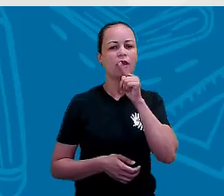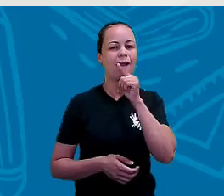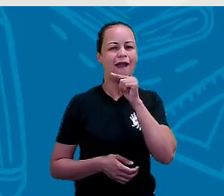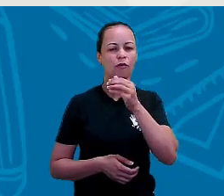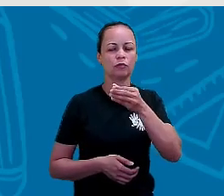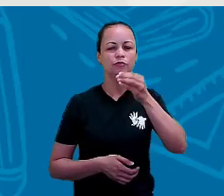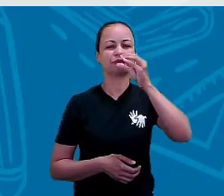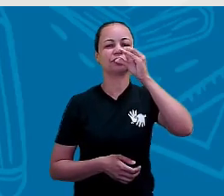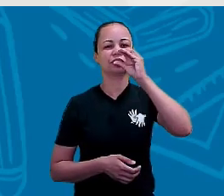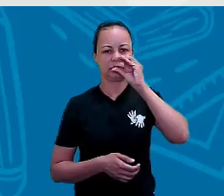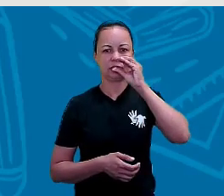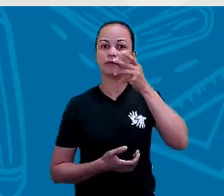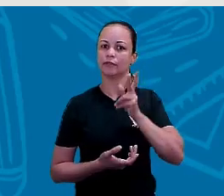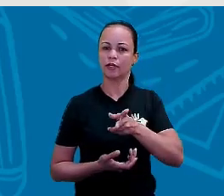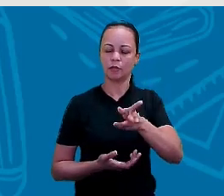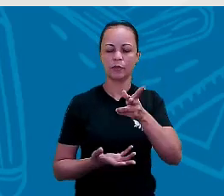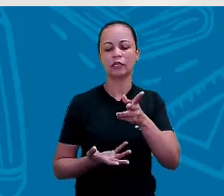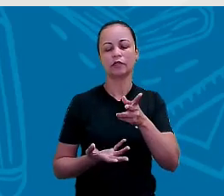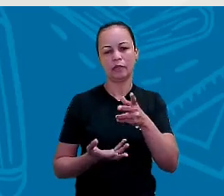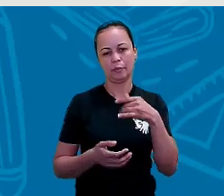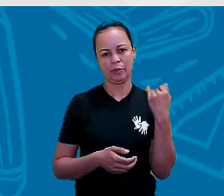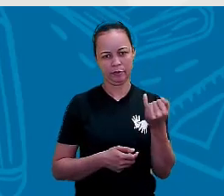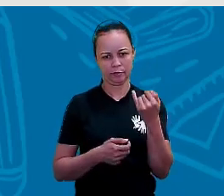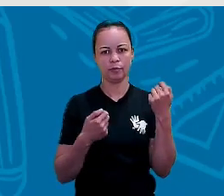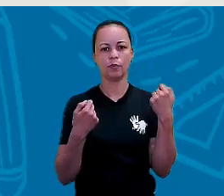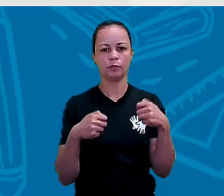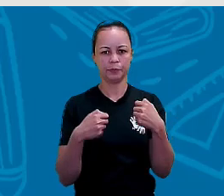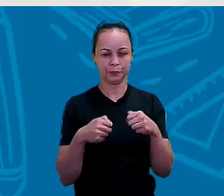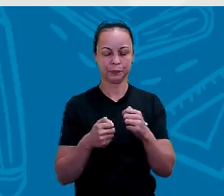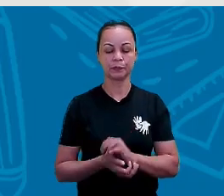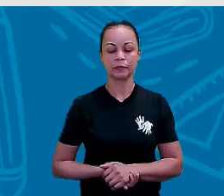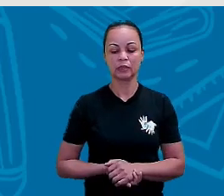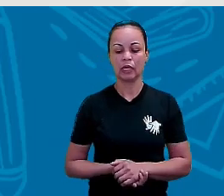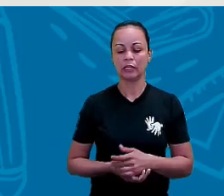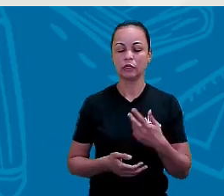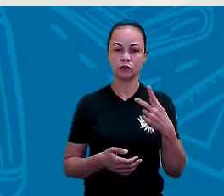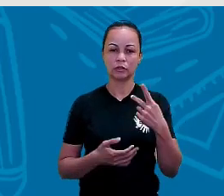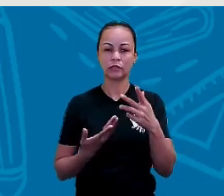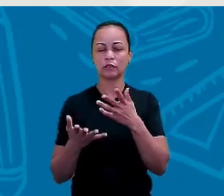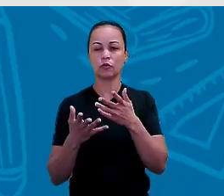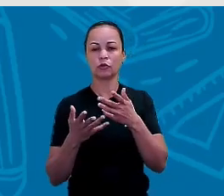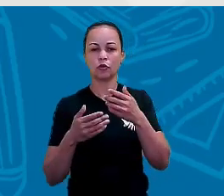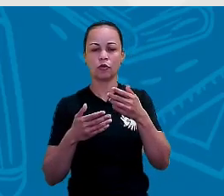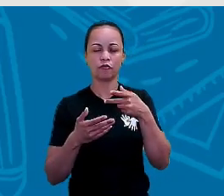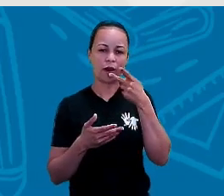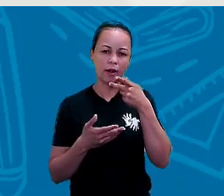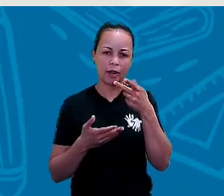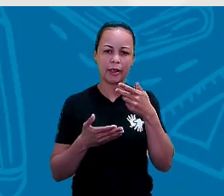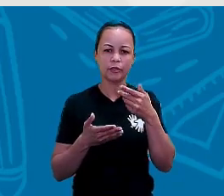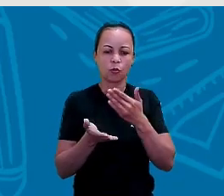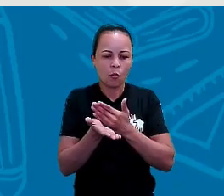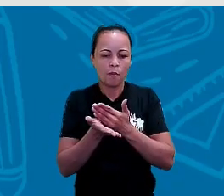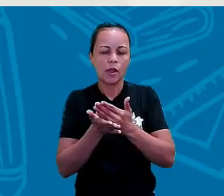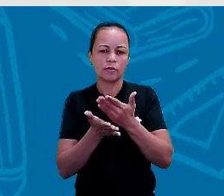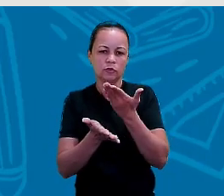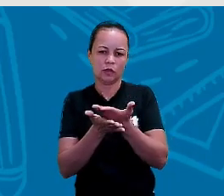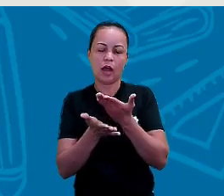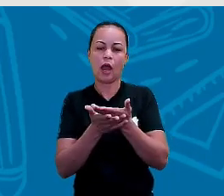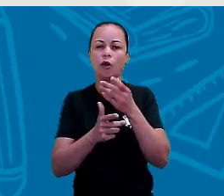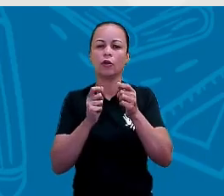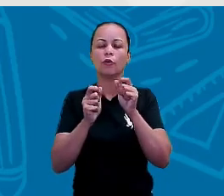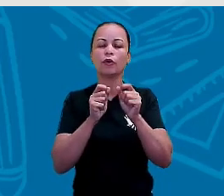né, ensolarado, como eu tinha dito para vocês no início da nossa aula, a gente vai estar suando, a gente vai suar e o nosso suor